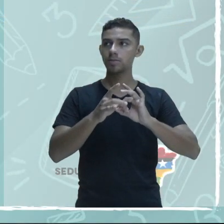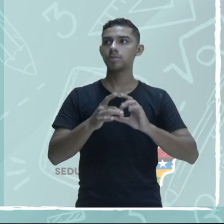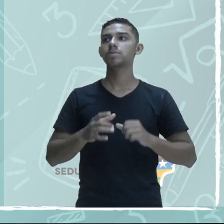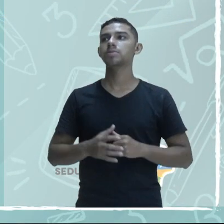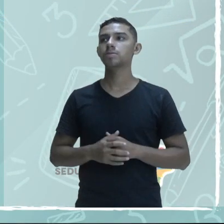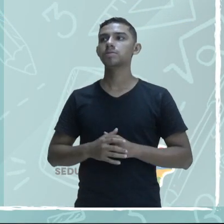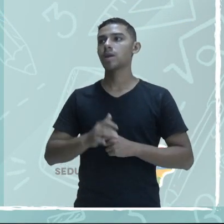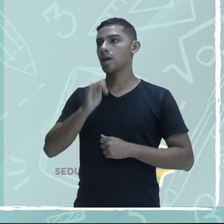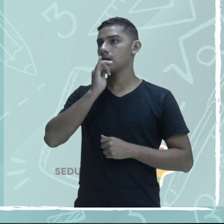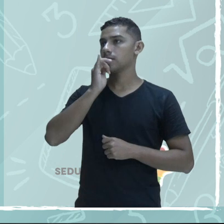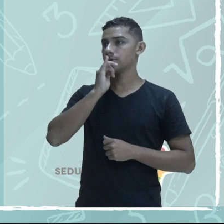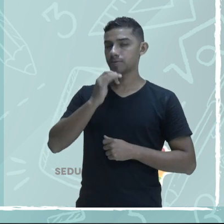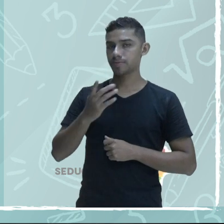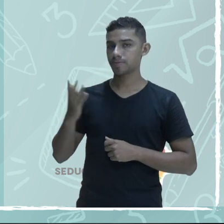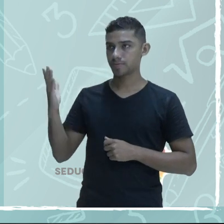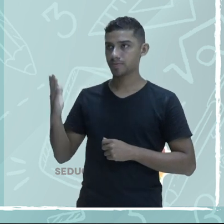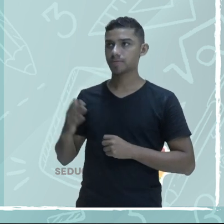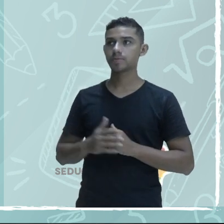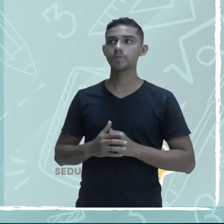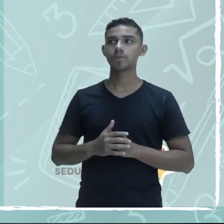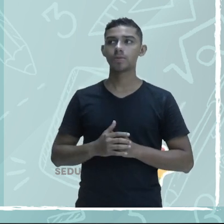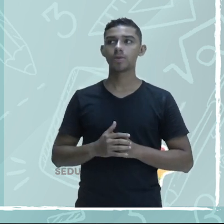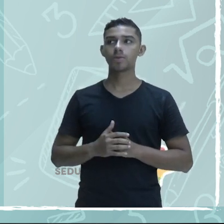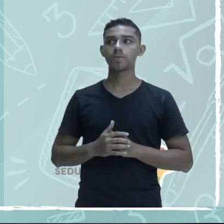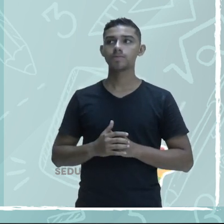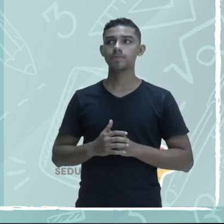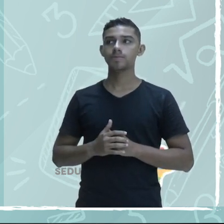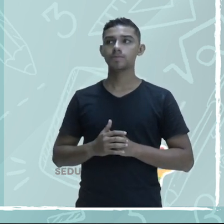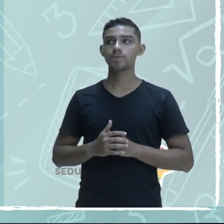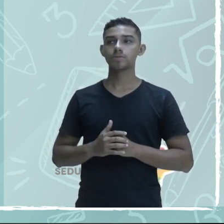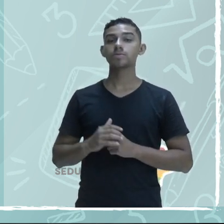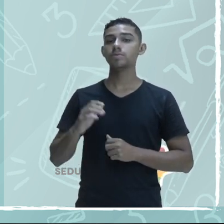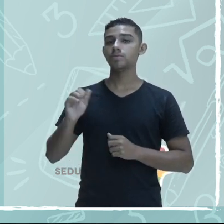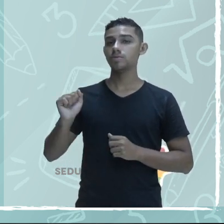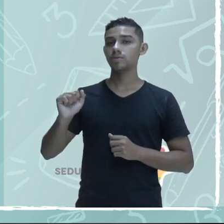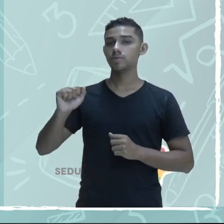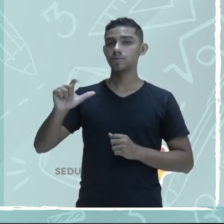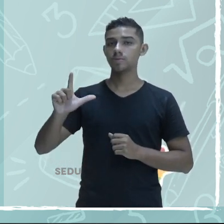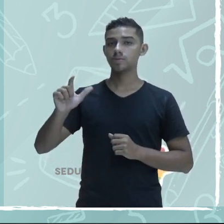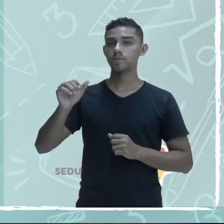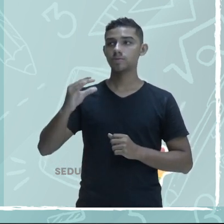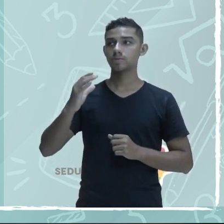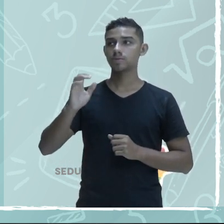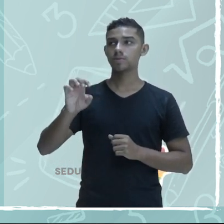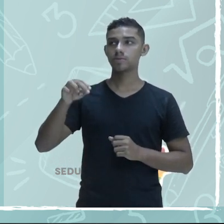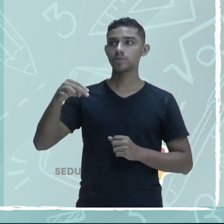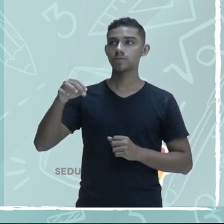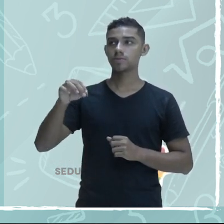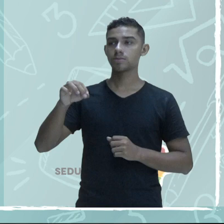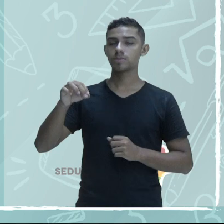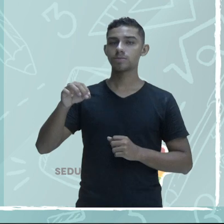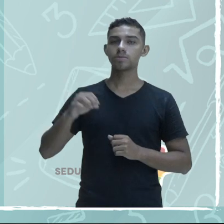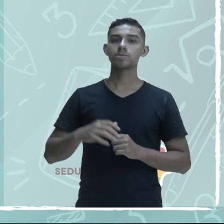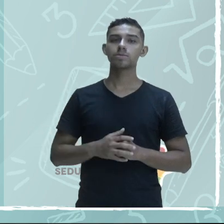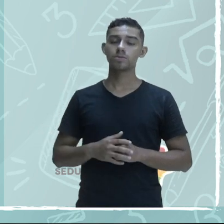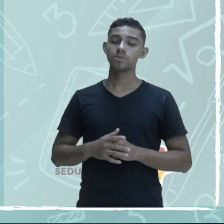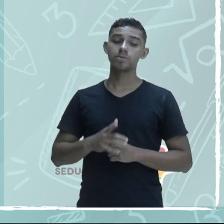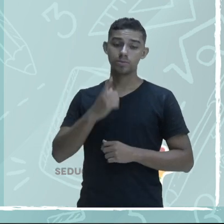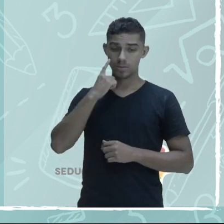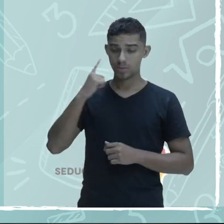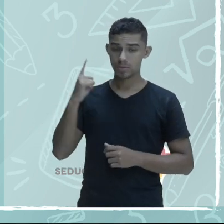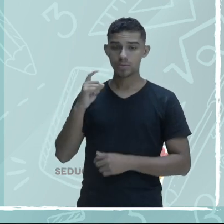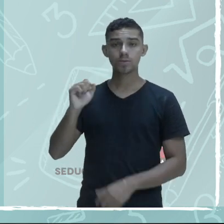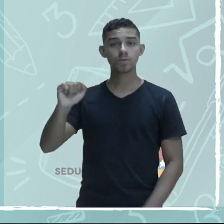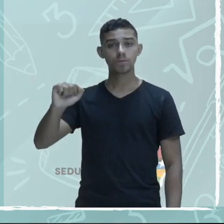vamos a um exemplo. Bom, nós temos aqui um alceno, né, presença aqui da ligação dupla.